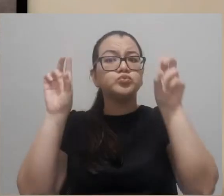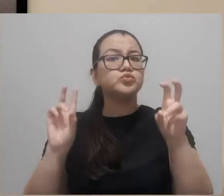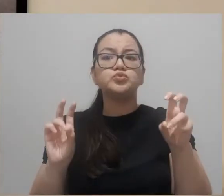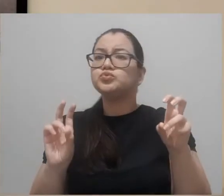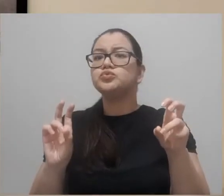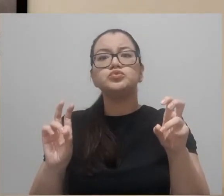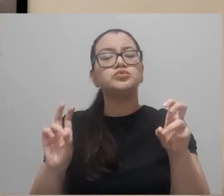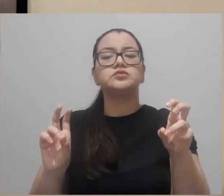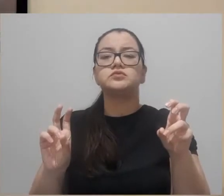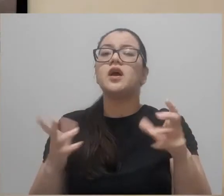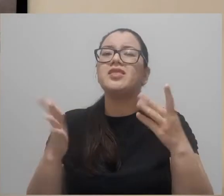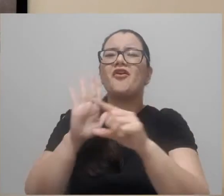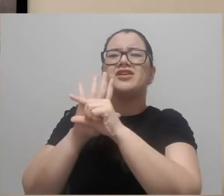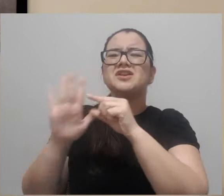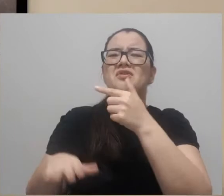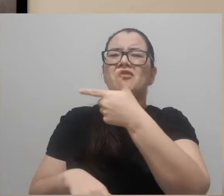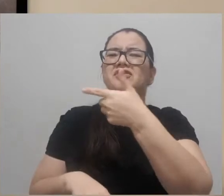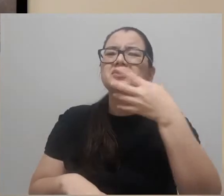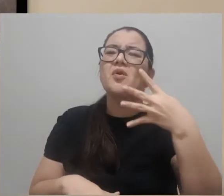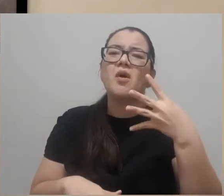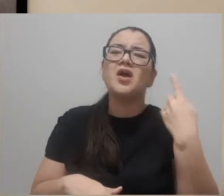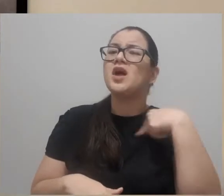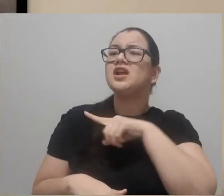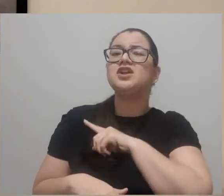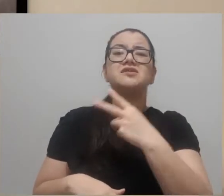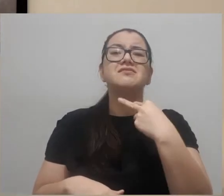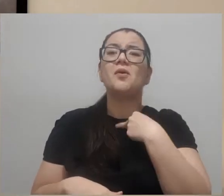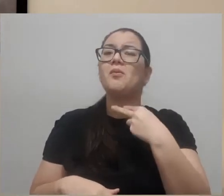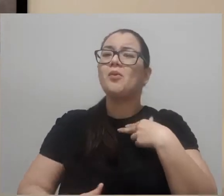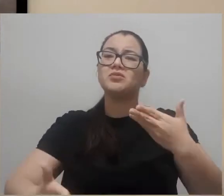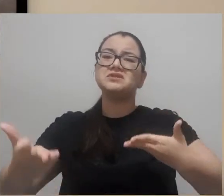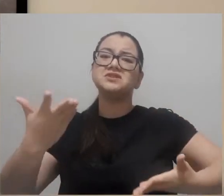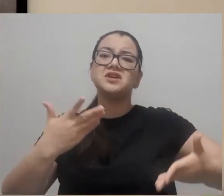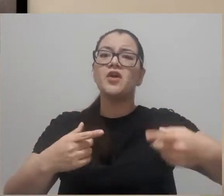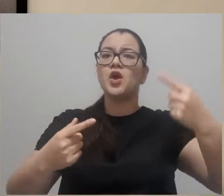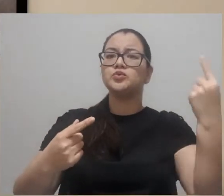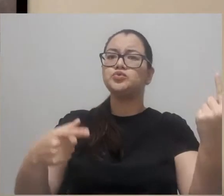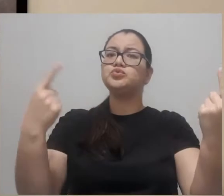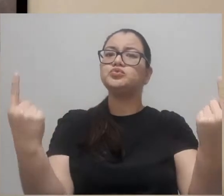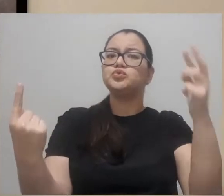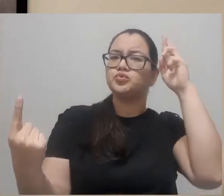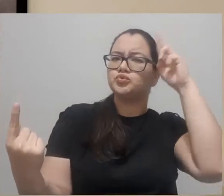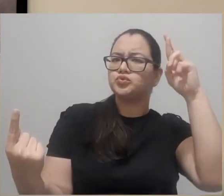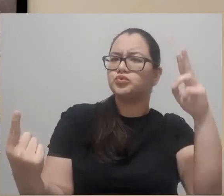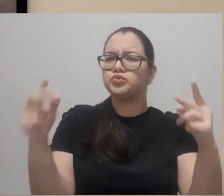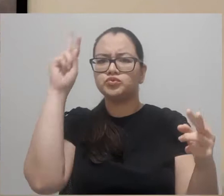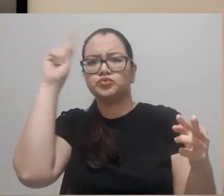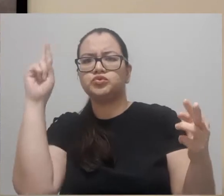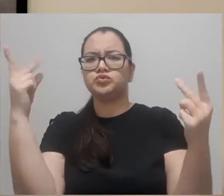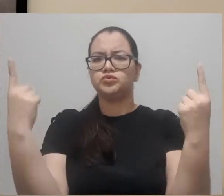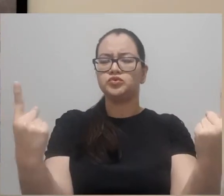não podemos servir a dois senhores. Os meus tesouros, eles podem ser senhor na minha